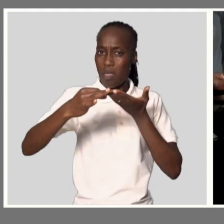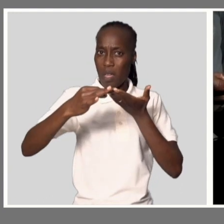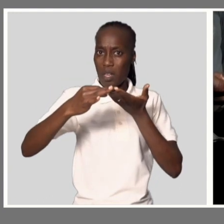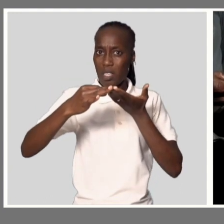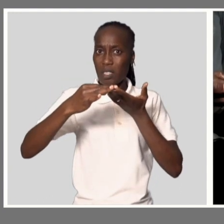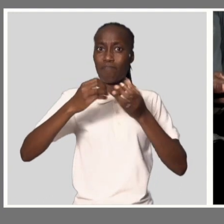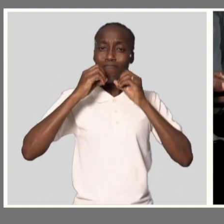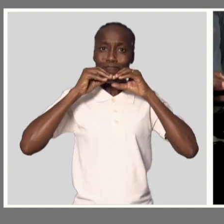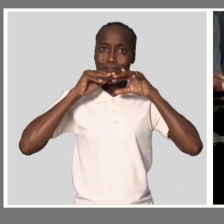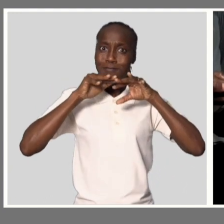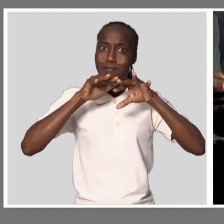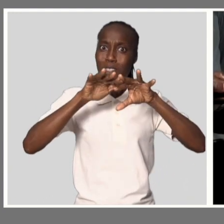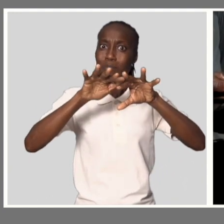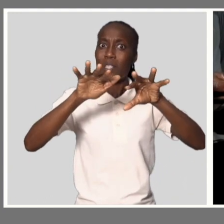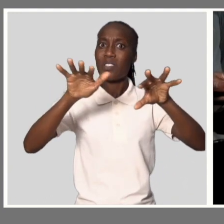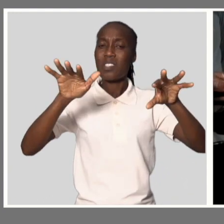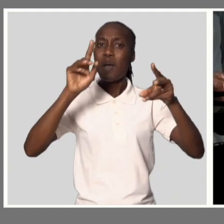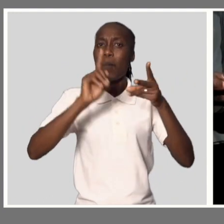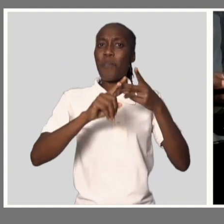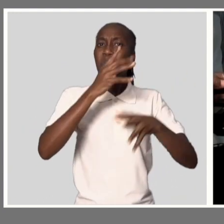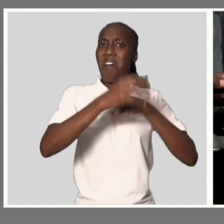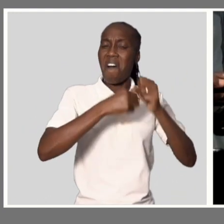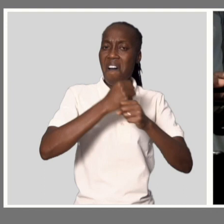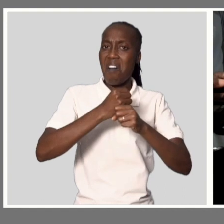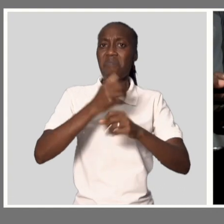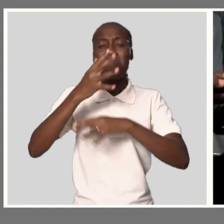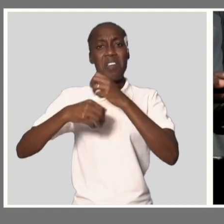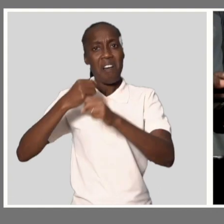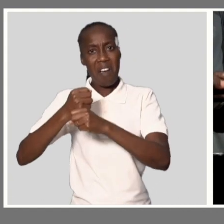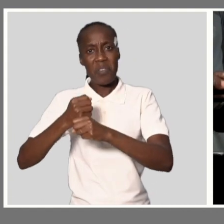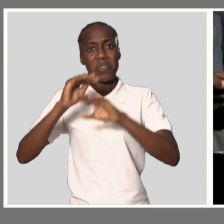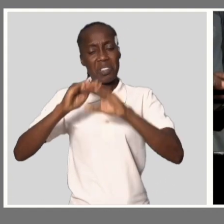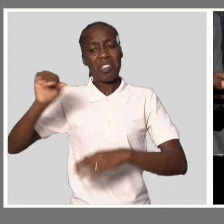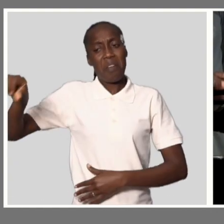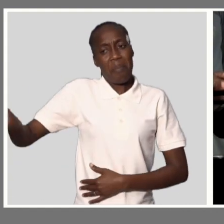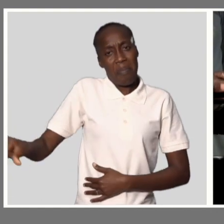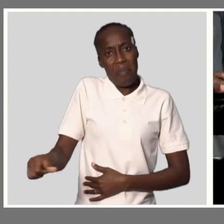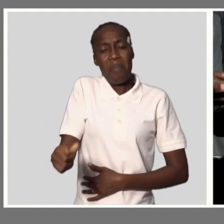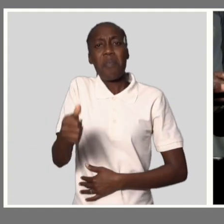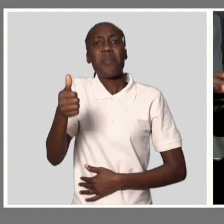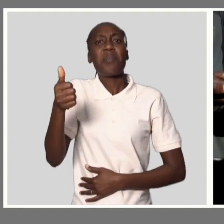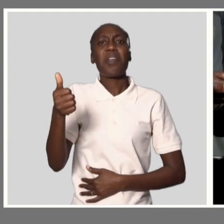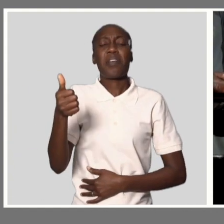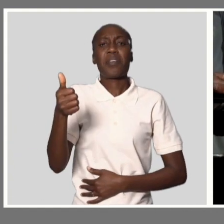qualidade das reportagens, a qualidade das peças, cada ano que passa, melhora. lá, lá.